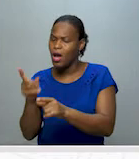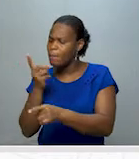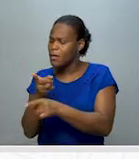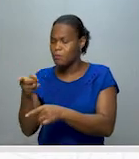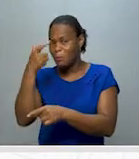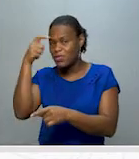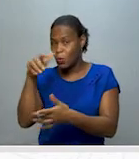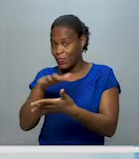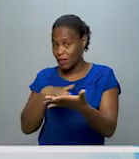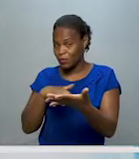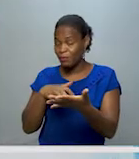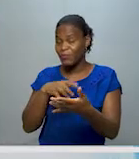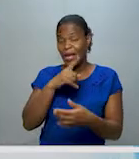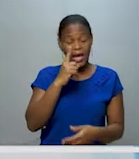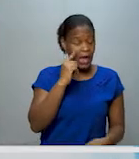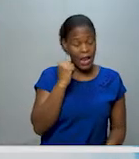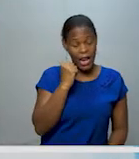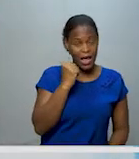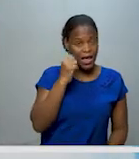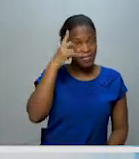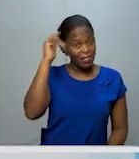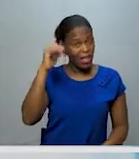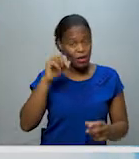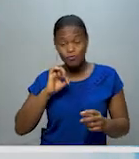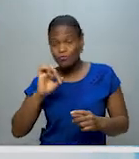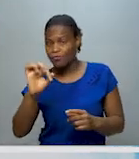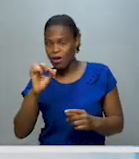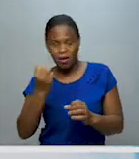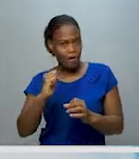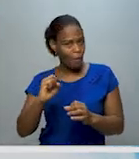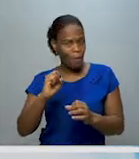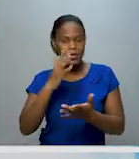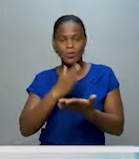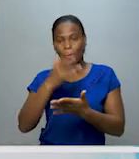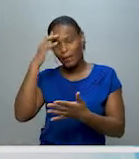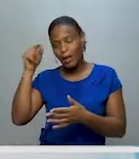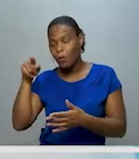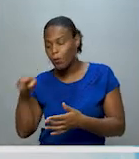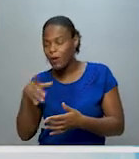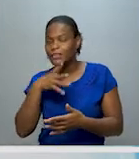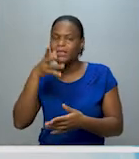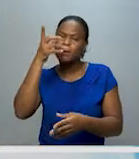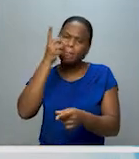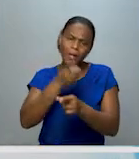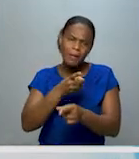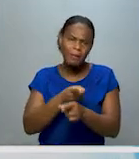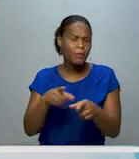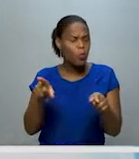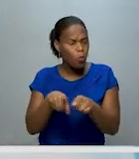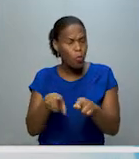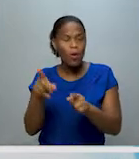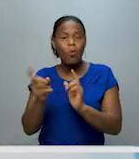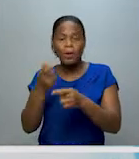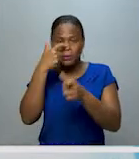das personagens. Portanto, ele ali não é criativo, não pode imaginar muito. Ele tem que dizer exatamente o que a